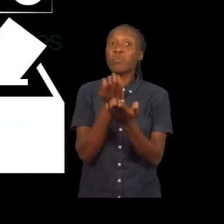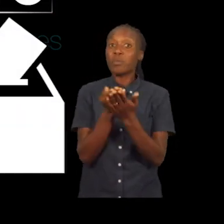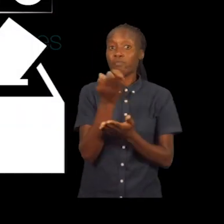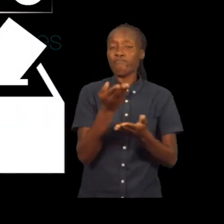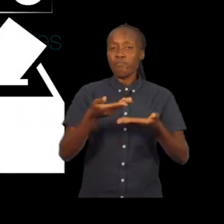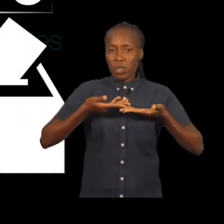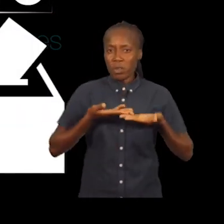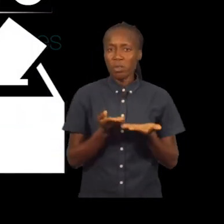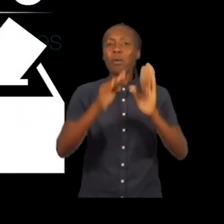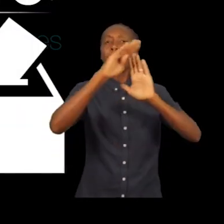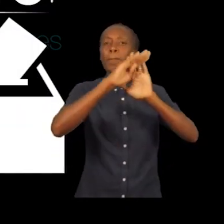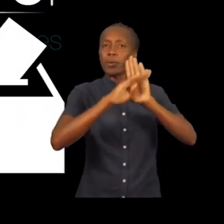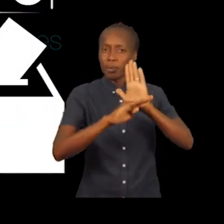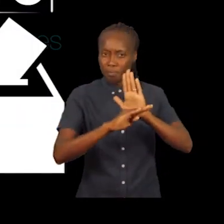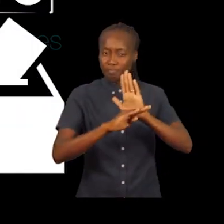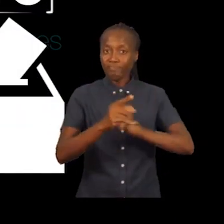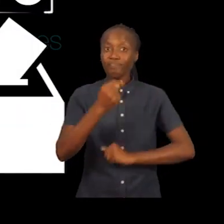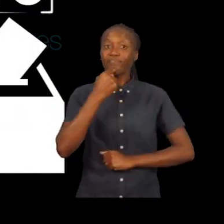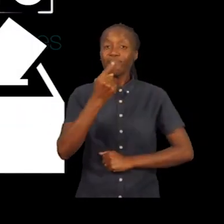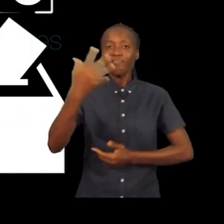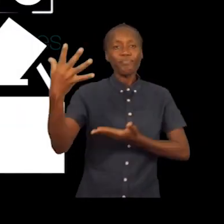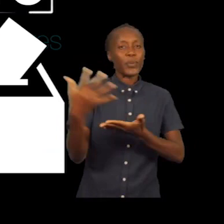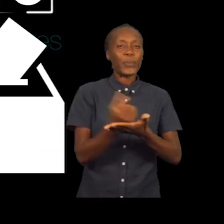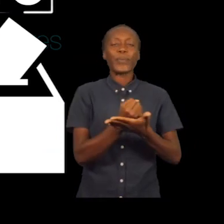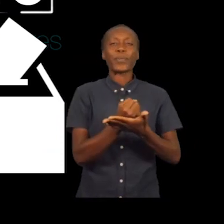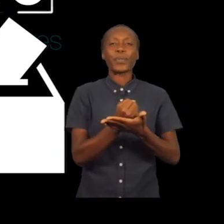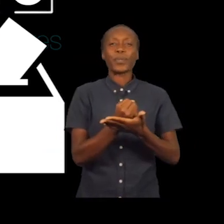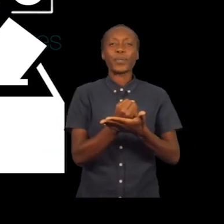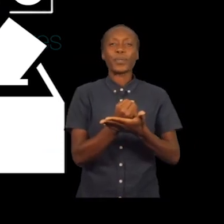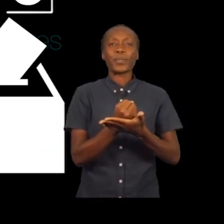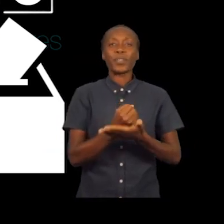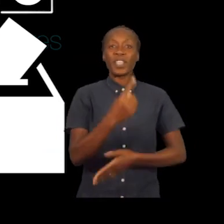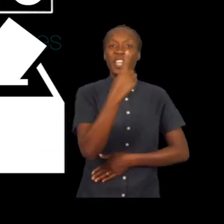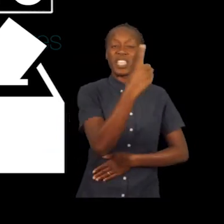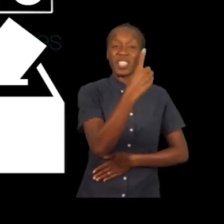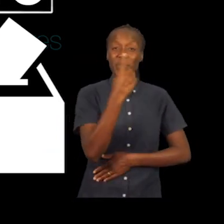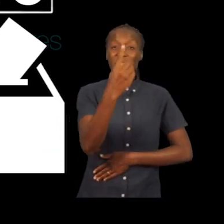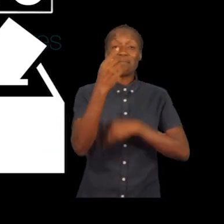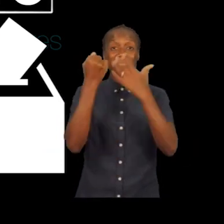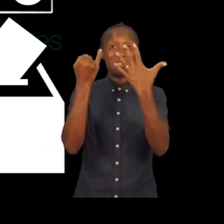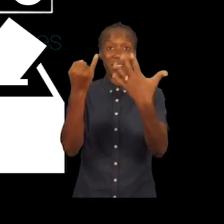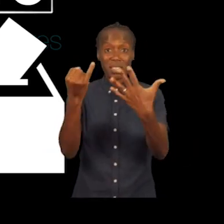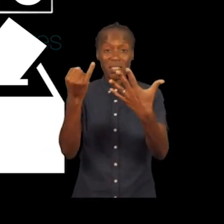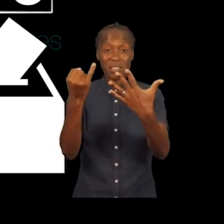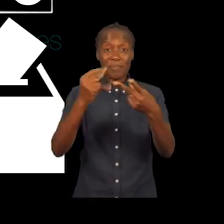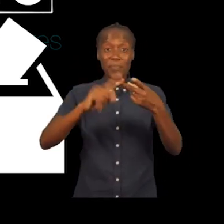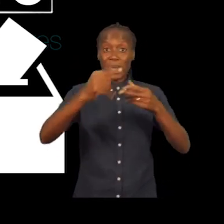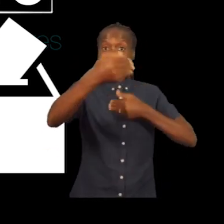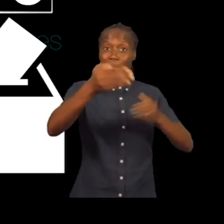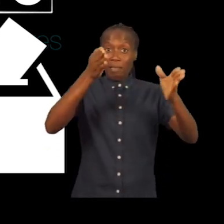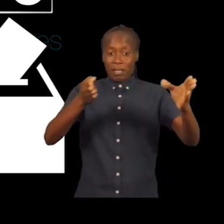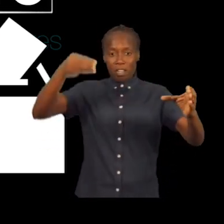como os pontos focais diretores e polícias imparciais e os líderes com